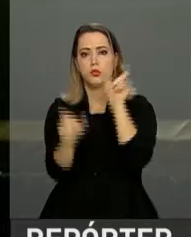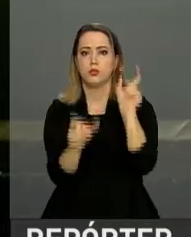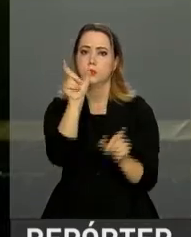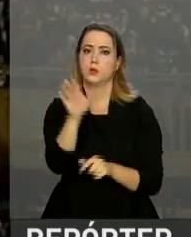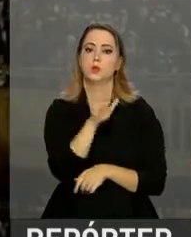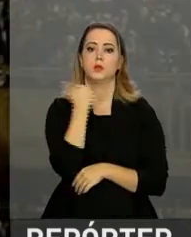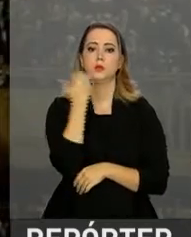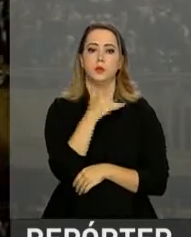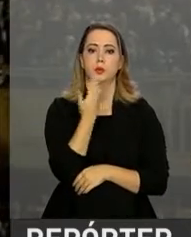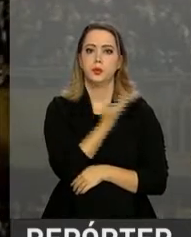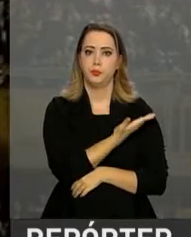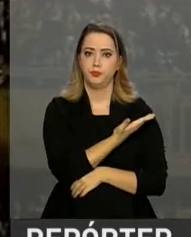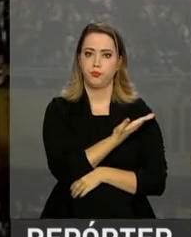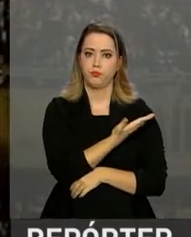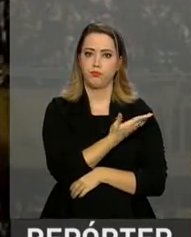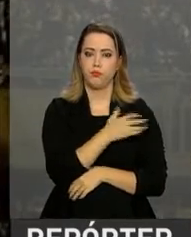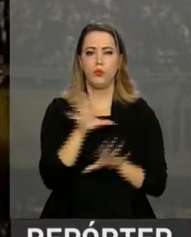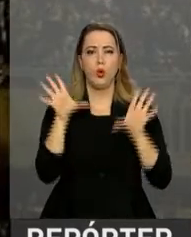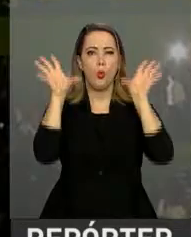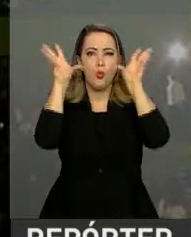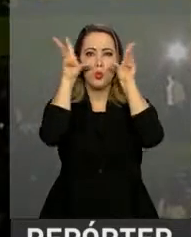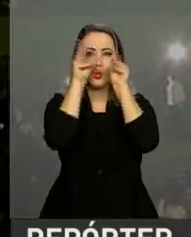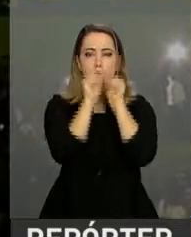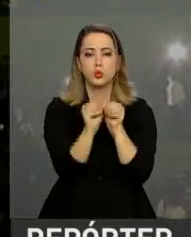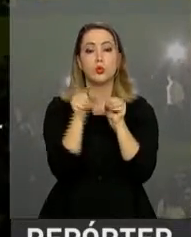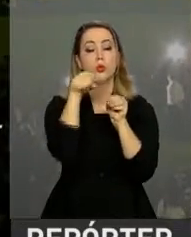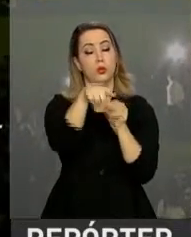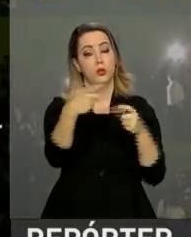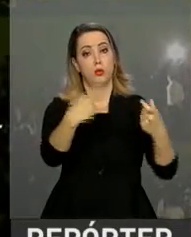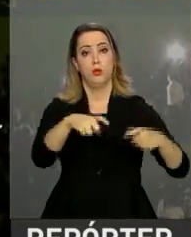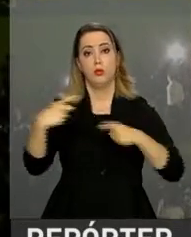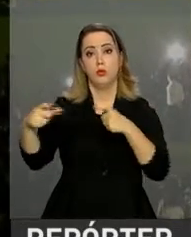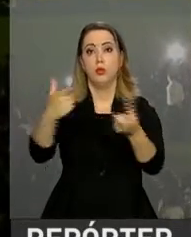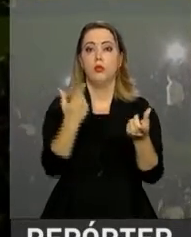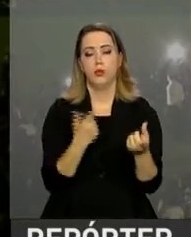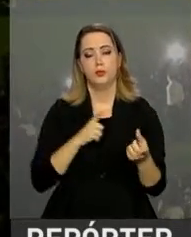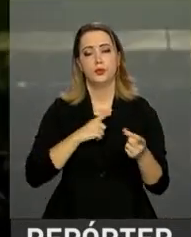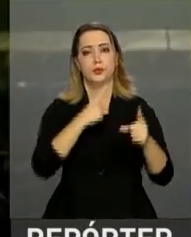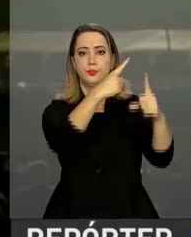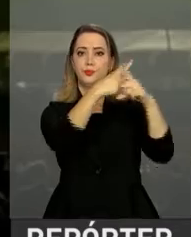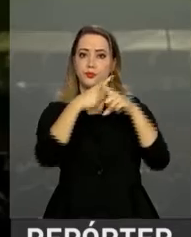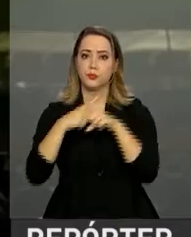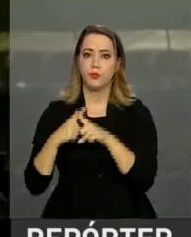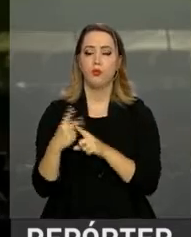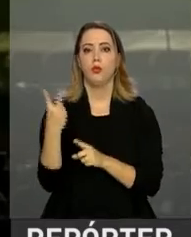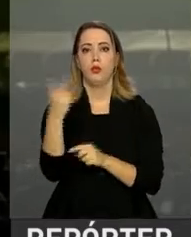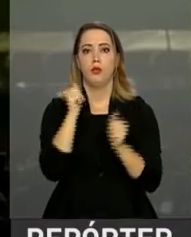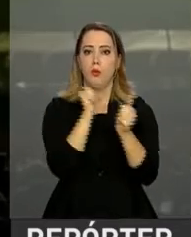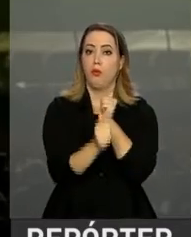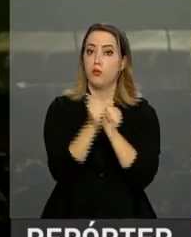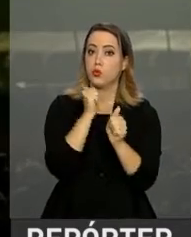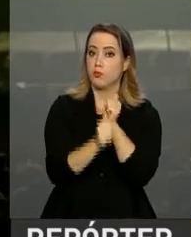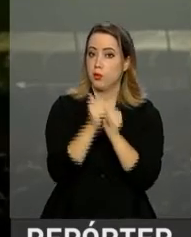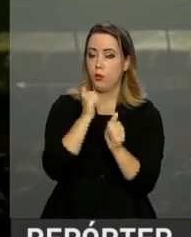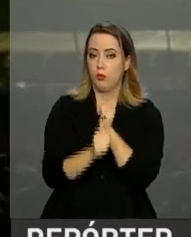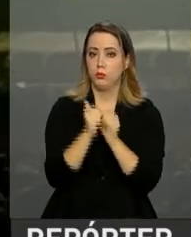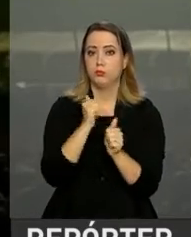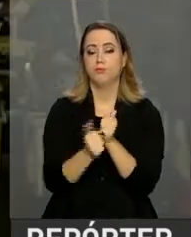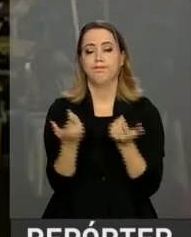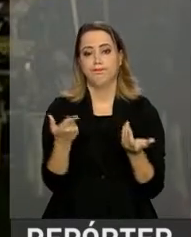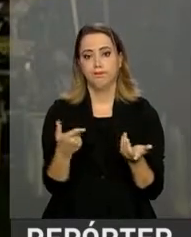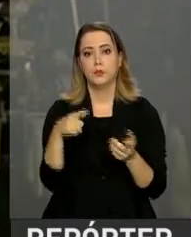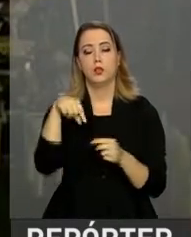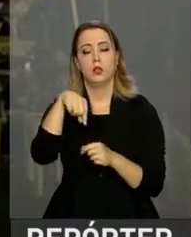Escuridão no estádio Atanásio Girardotti. Ali seria o local da partida entre a Chapecoense e o Atlético Nacional da